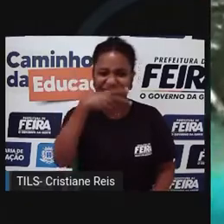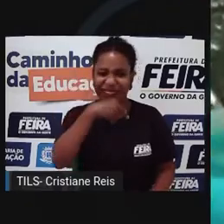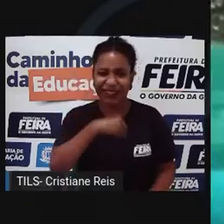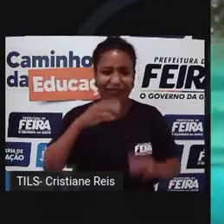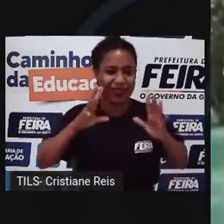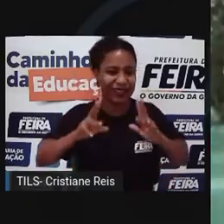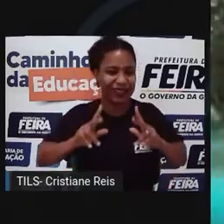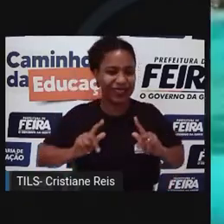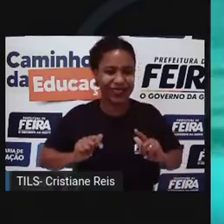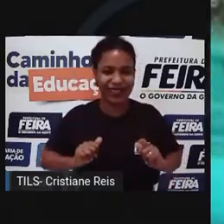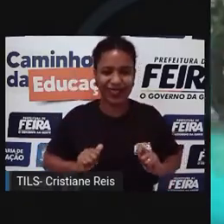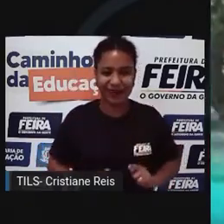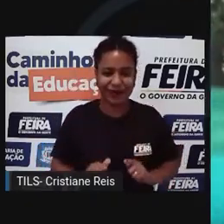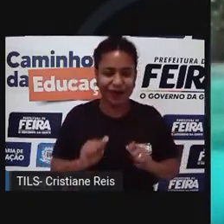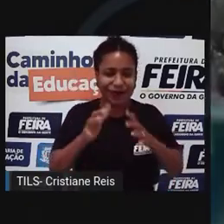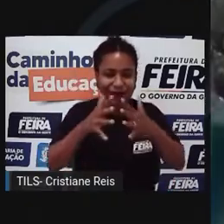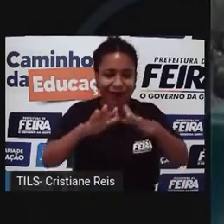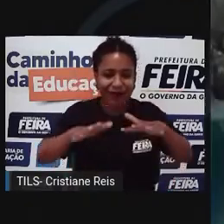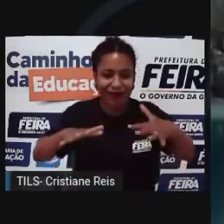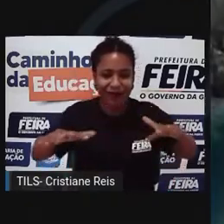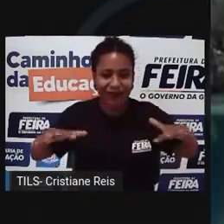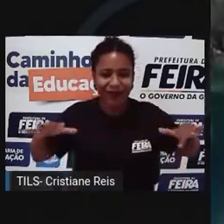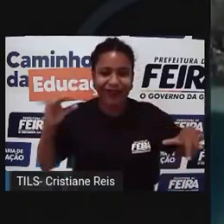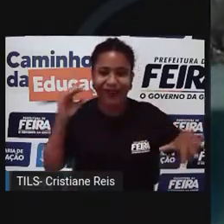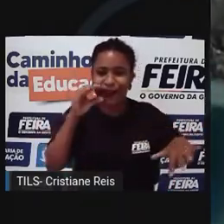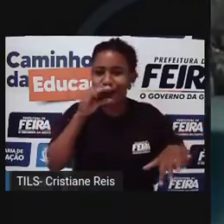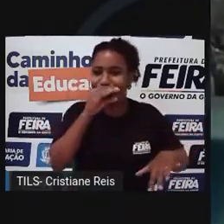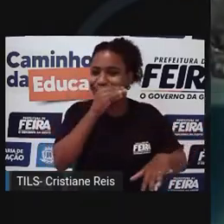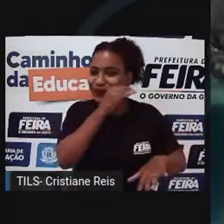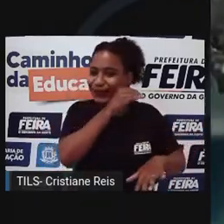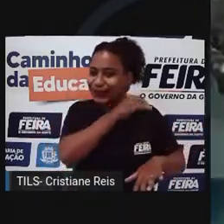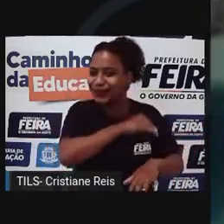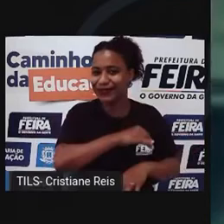limpa, transparente e quentinha.